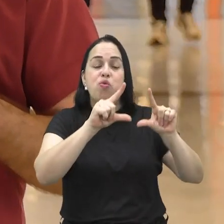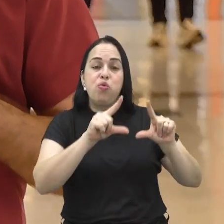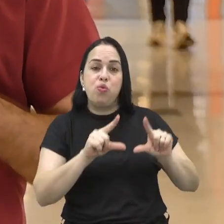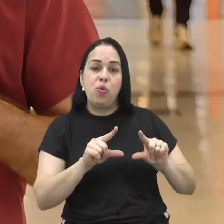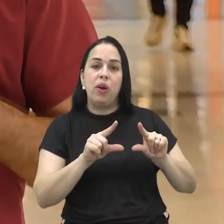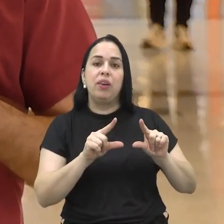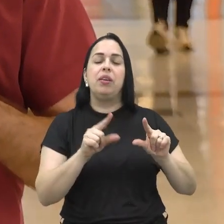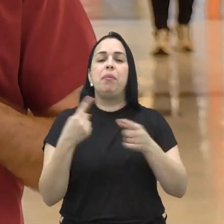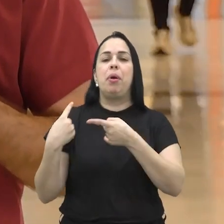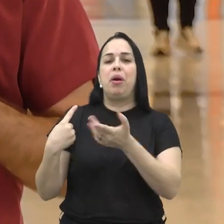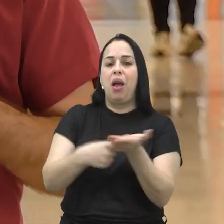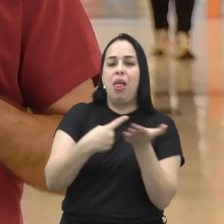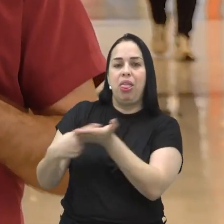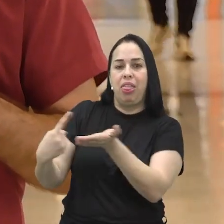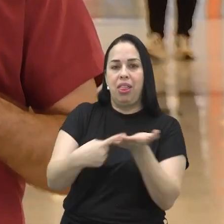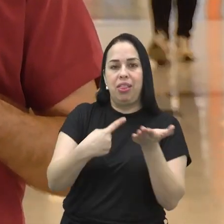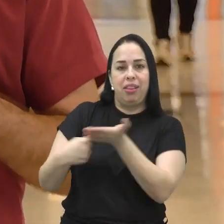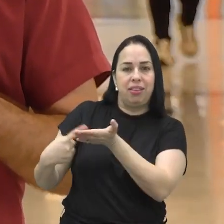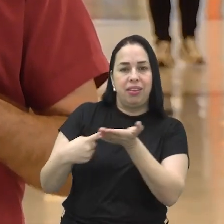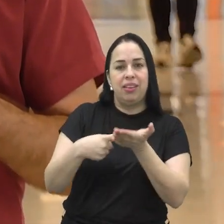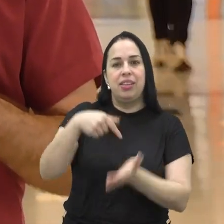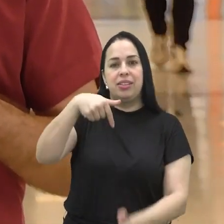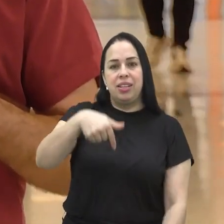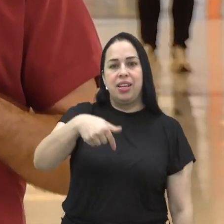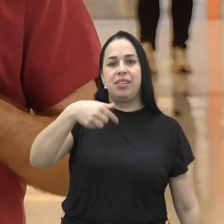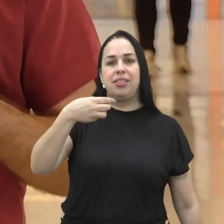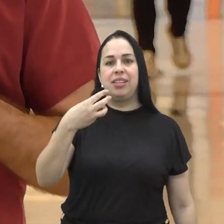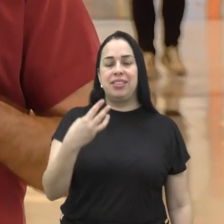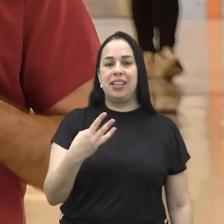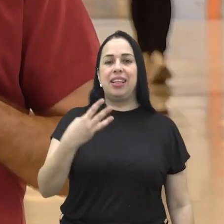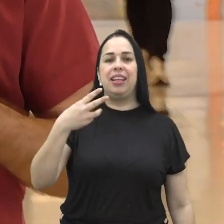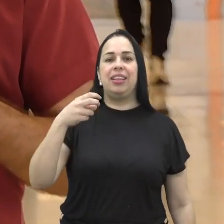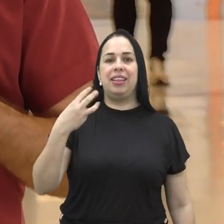endividadas, com o valor médio dos acordos sendo de R$